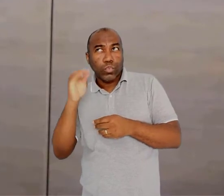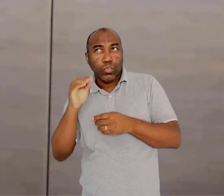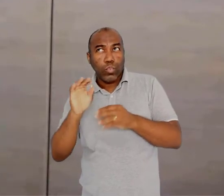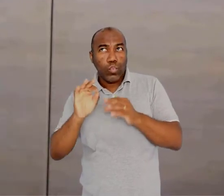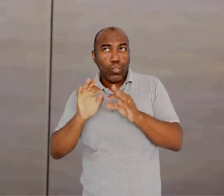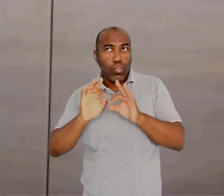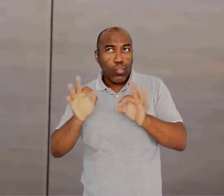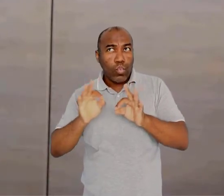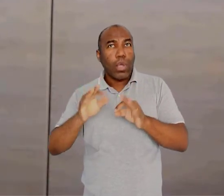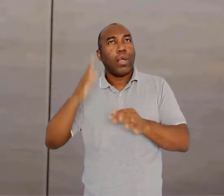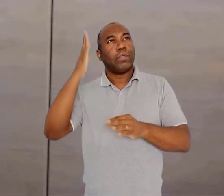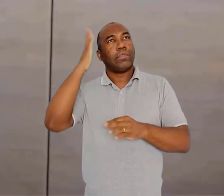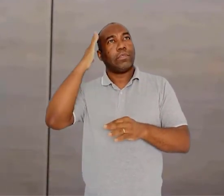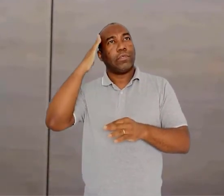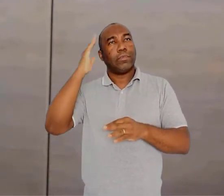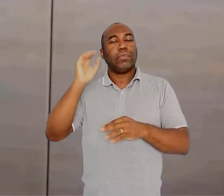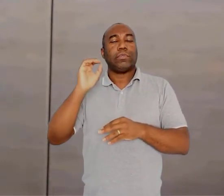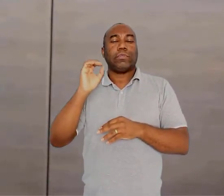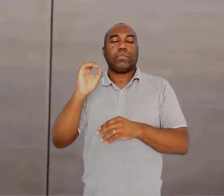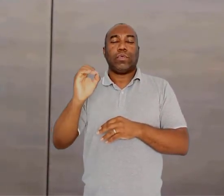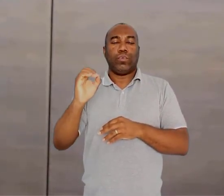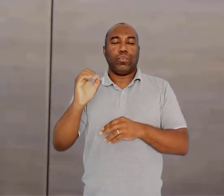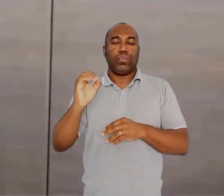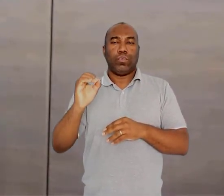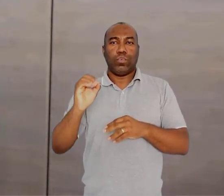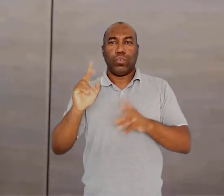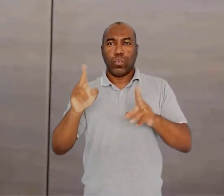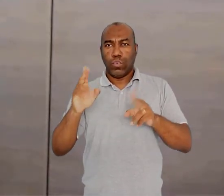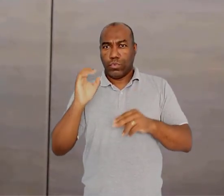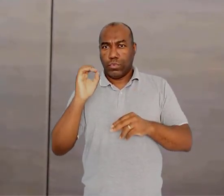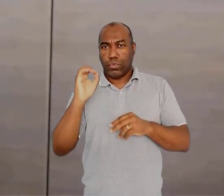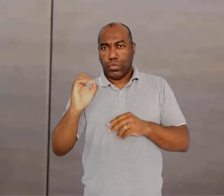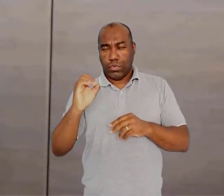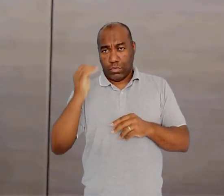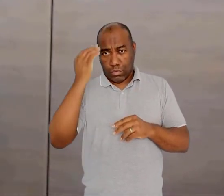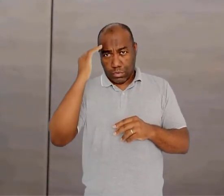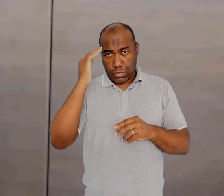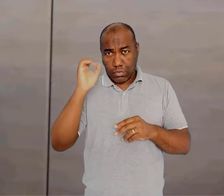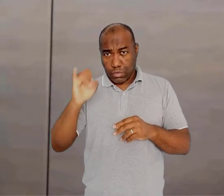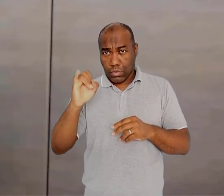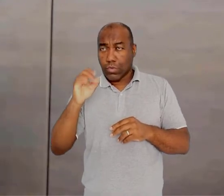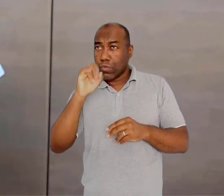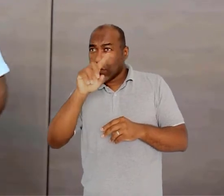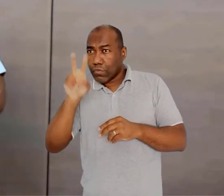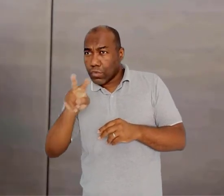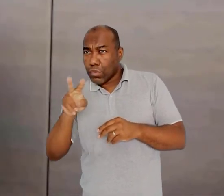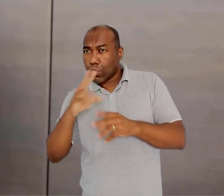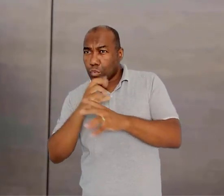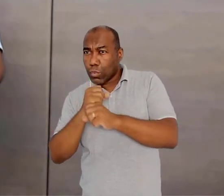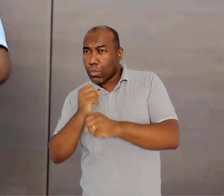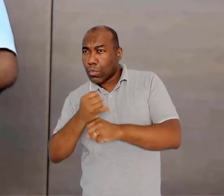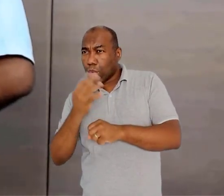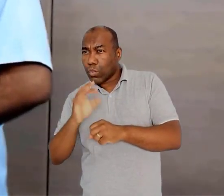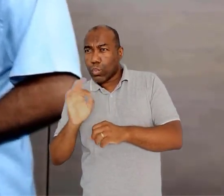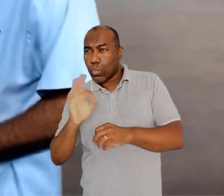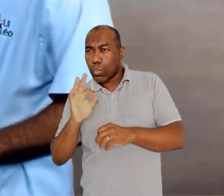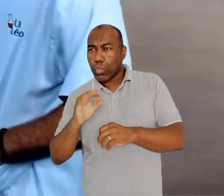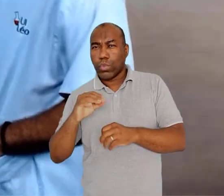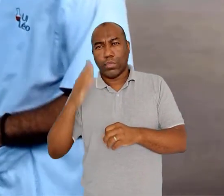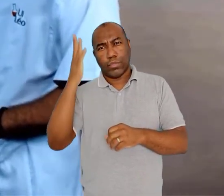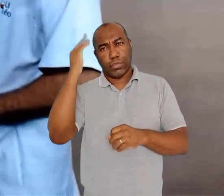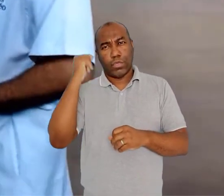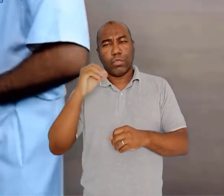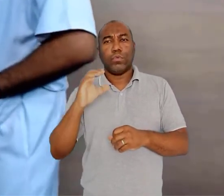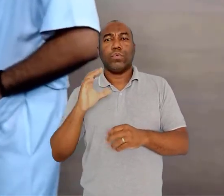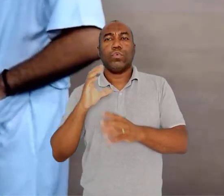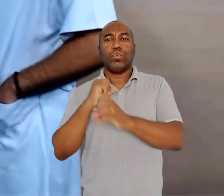porque provavelmente ele vale zero. Então, o valor de calor que o exercício não te der é porque ele vale zero. E aí a gente tem aqui